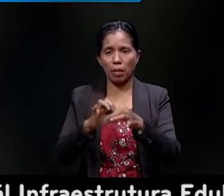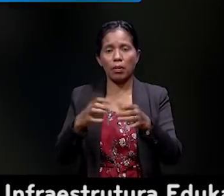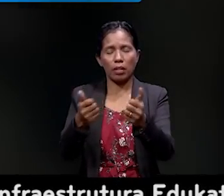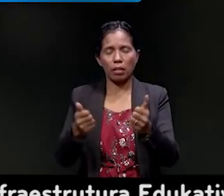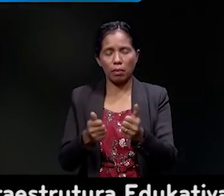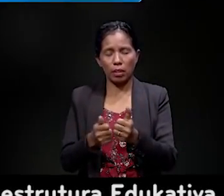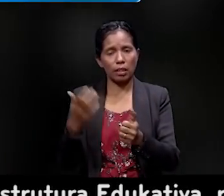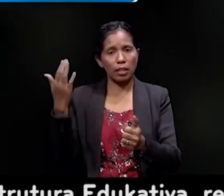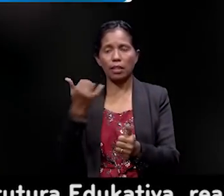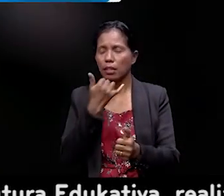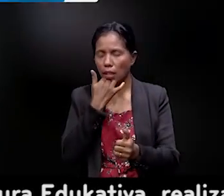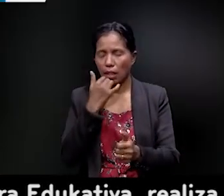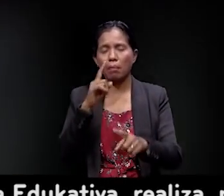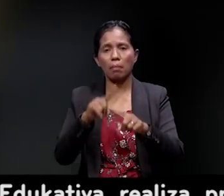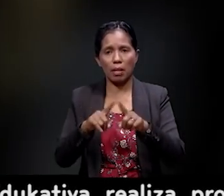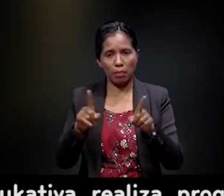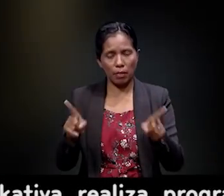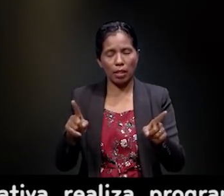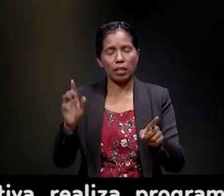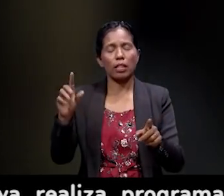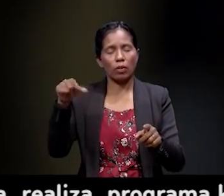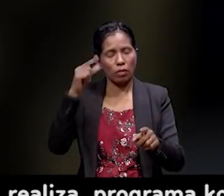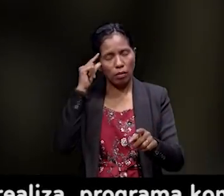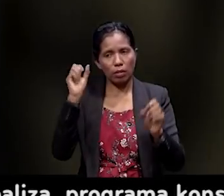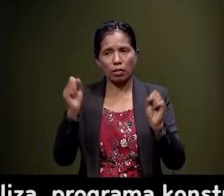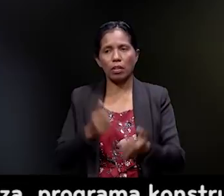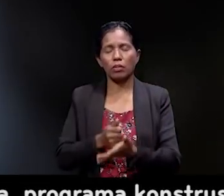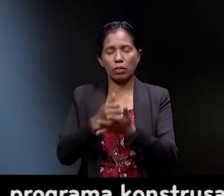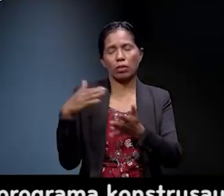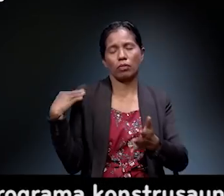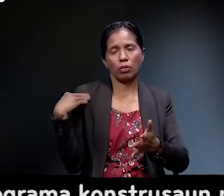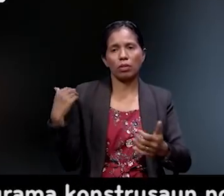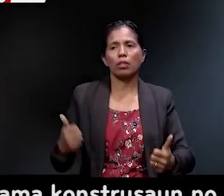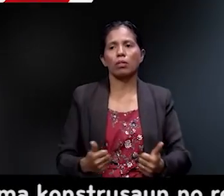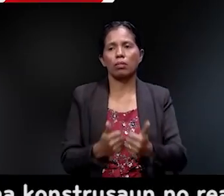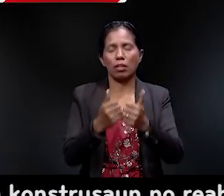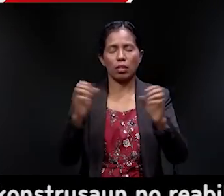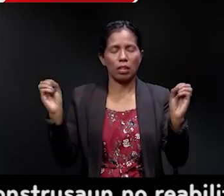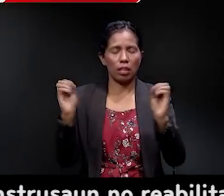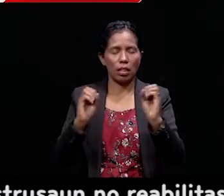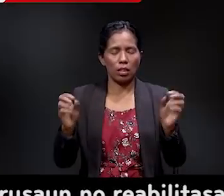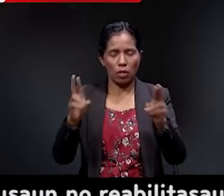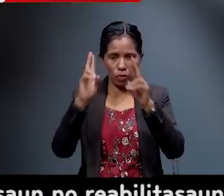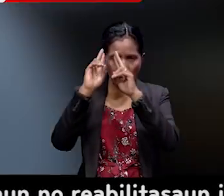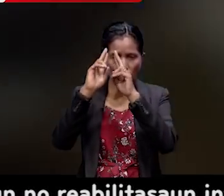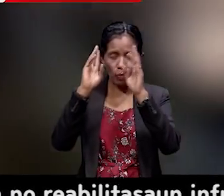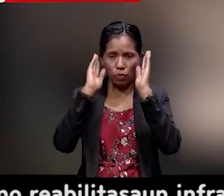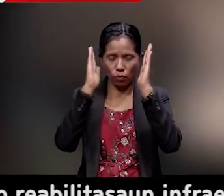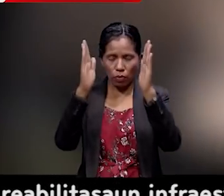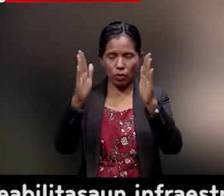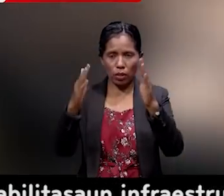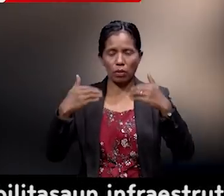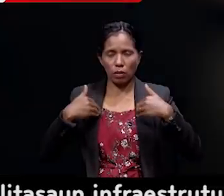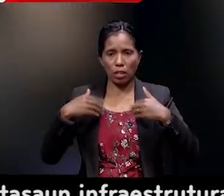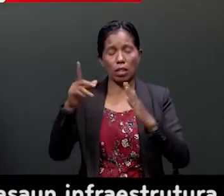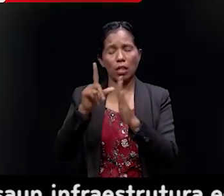ilegal e a fronteira, mas be parte competente ne betrata assunto juventude no desporto, mas lá ia seriedade a tu cria lei ho rigoroso,